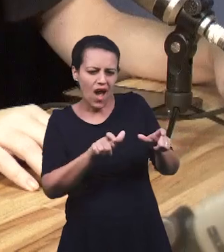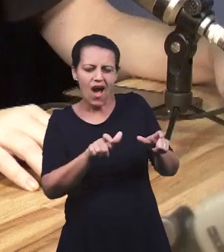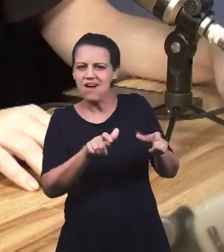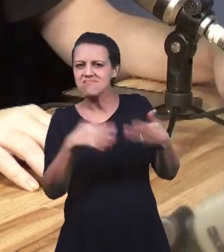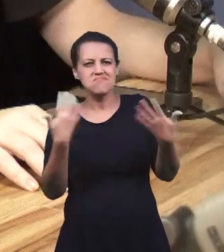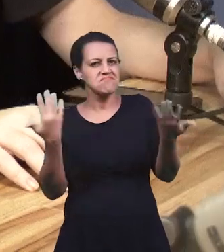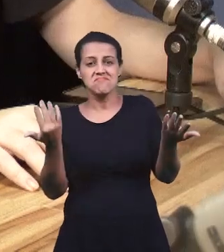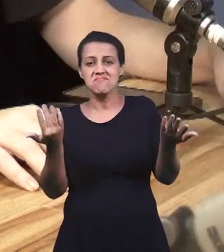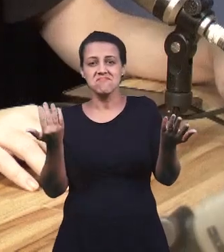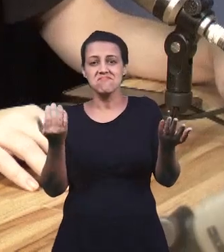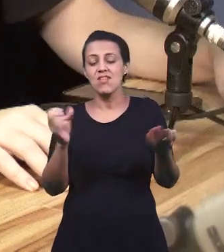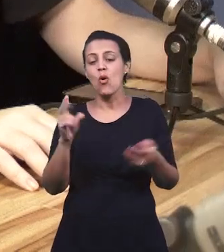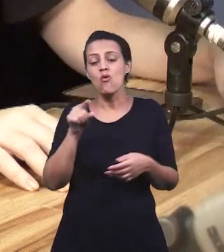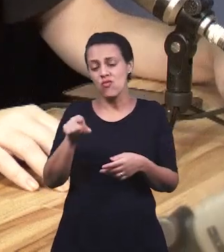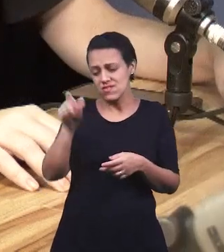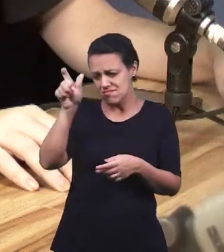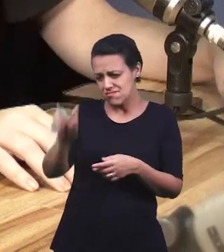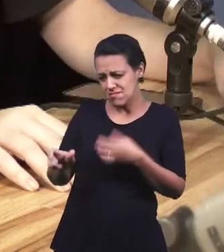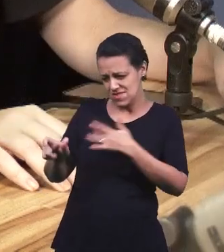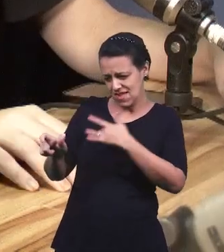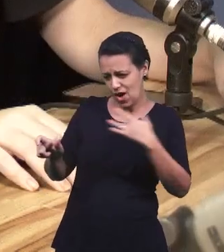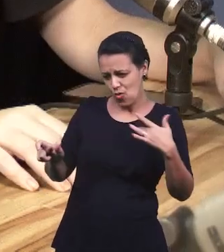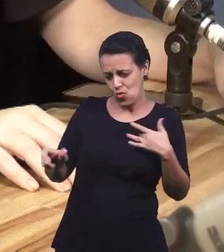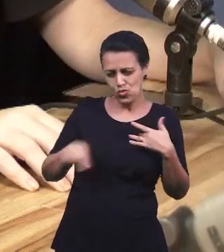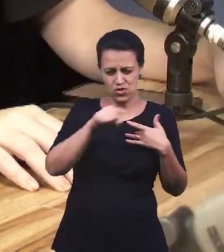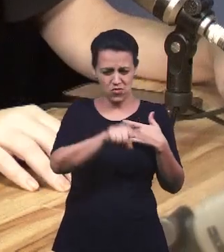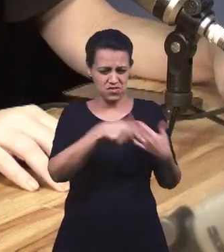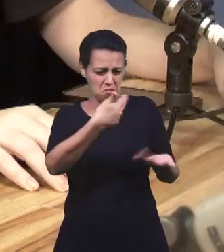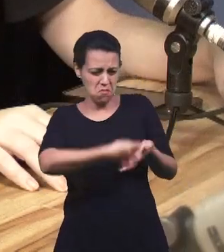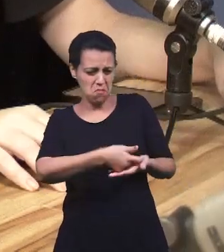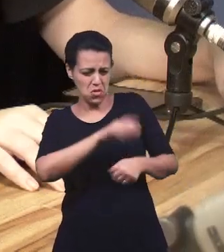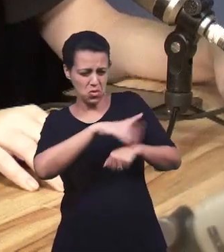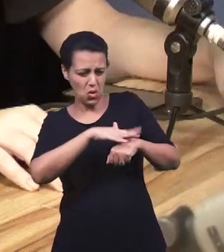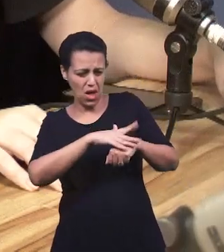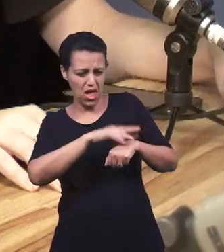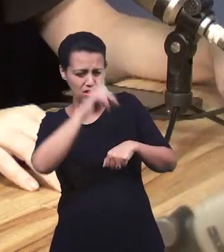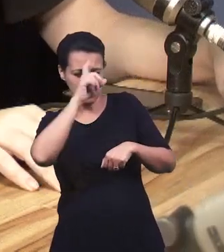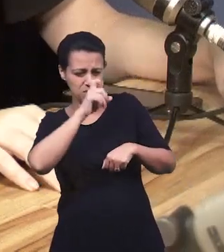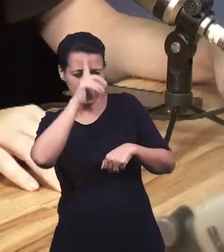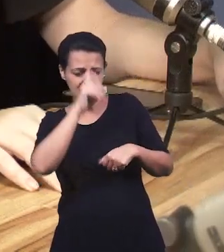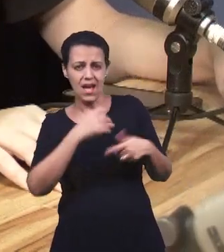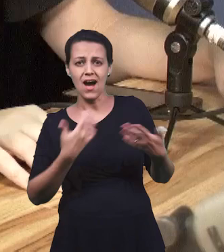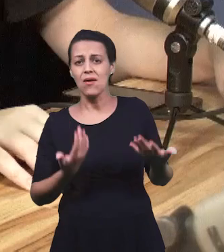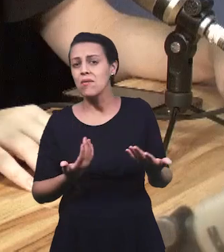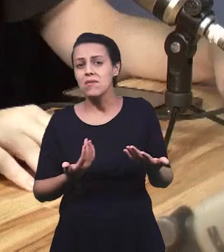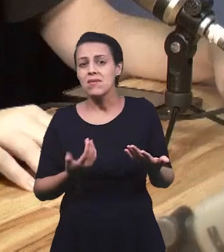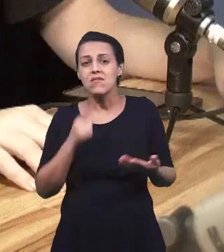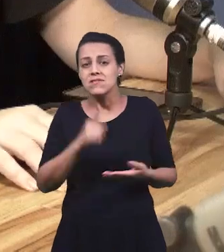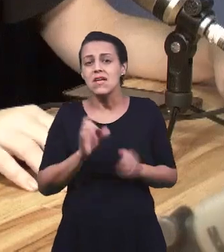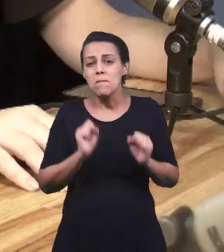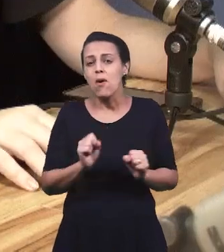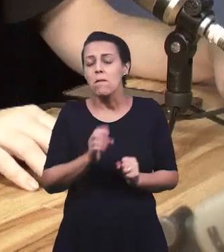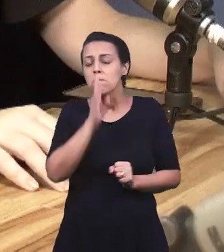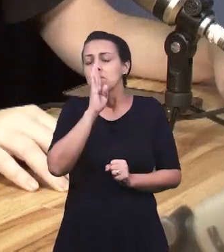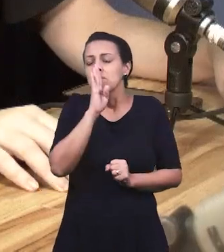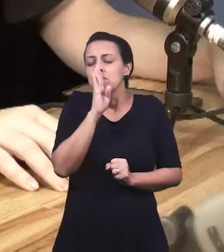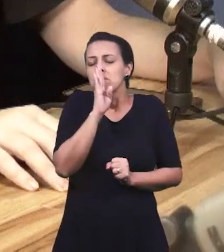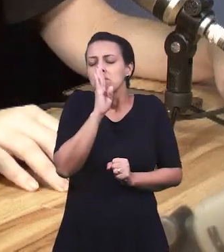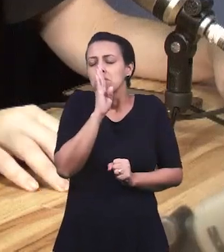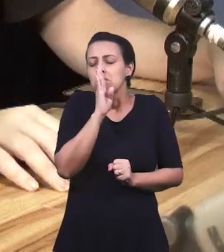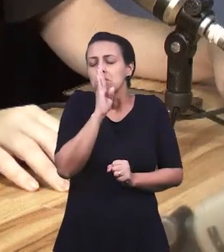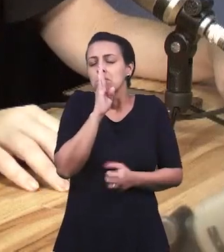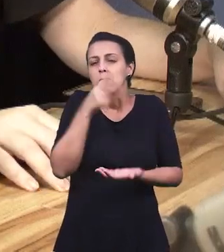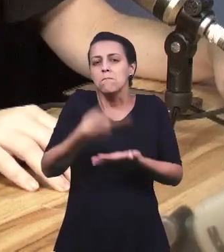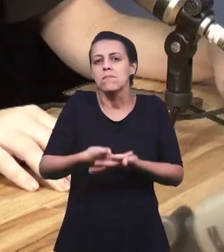física. Você pode estar bem fisicamente, você pode estar no hospital, no leito do hospital, você pode estar em coma e você não está ouvindo a voz de ninguém,